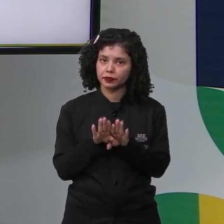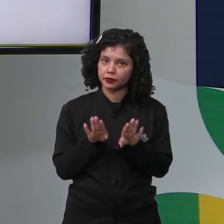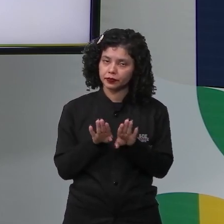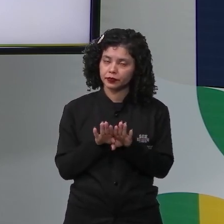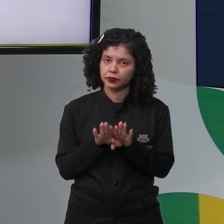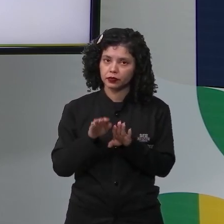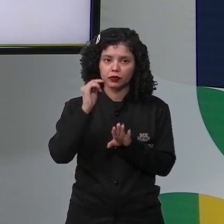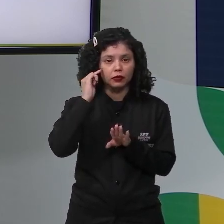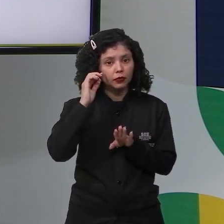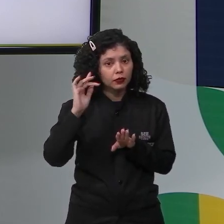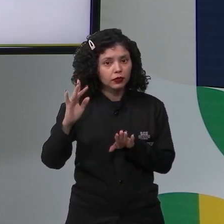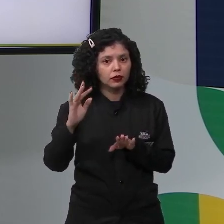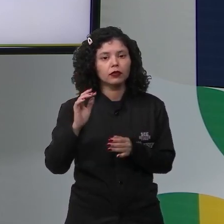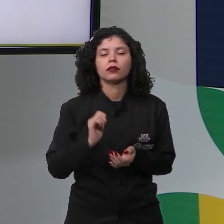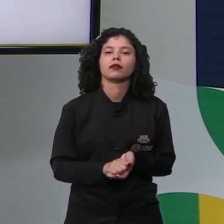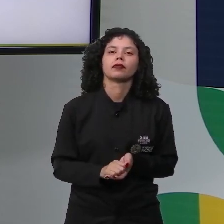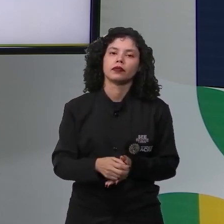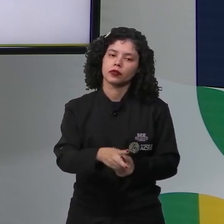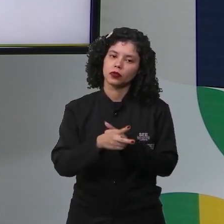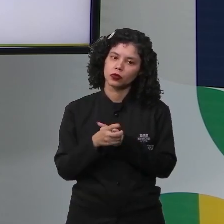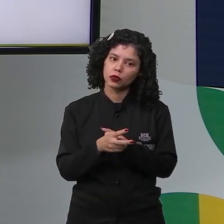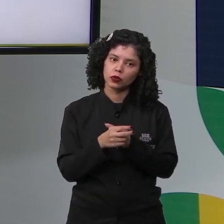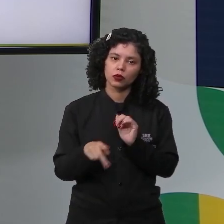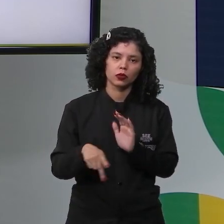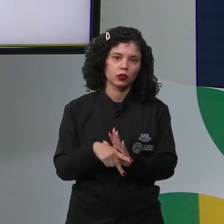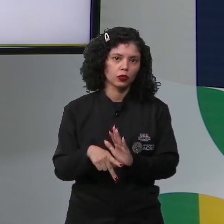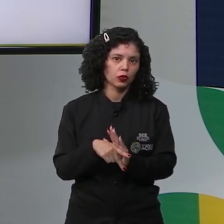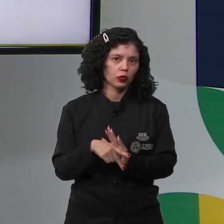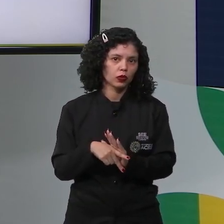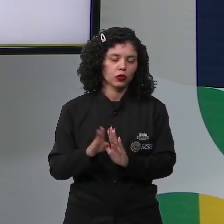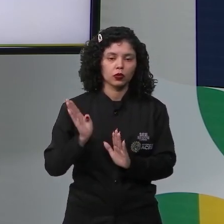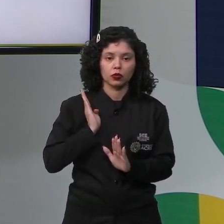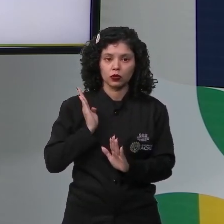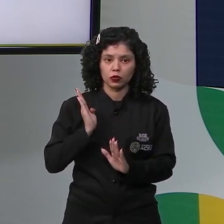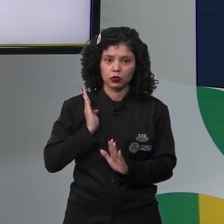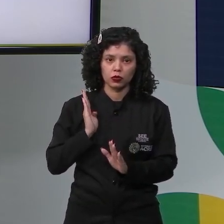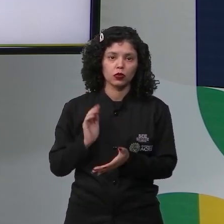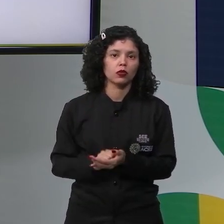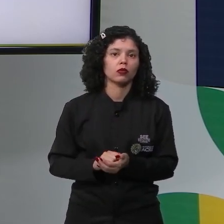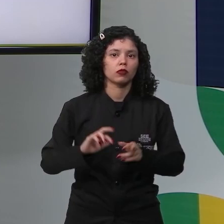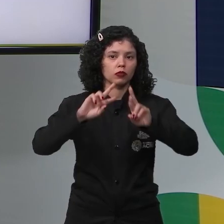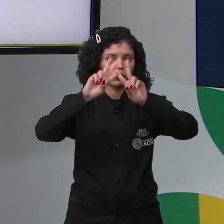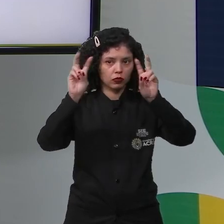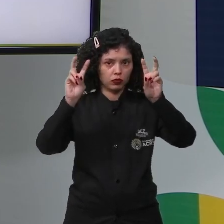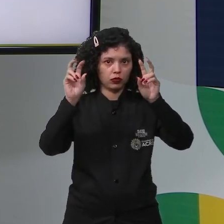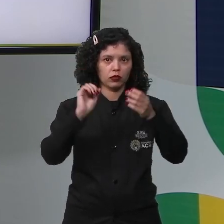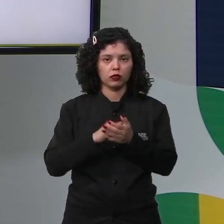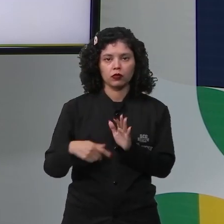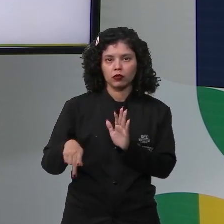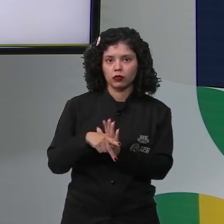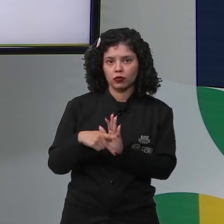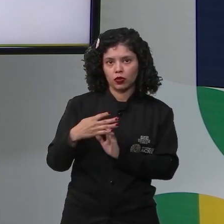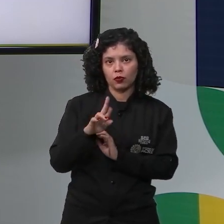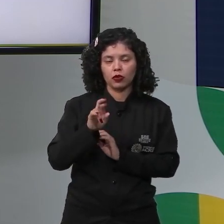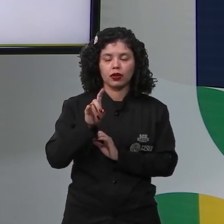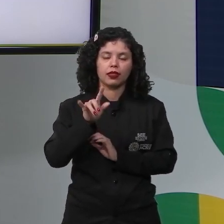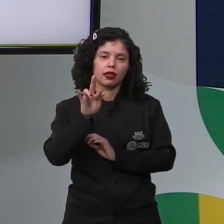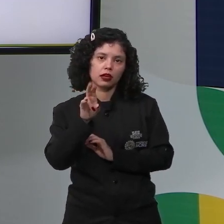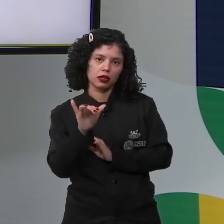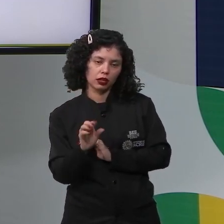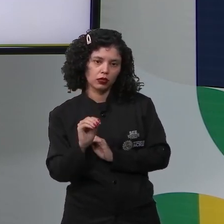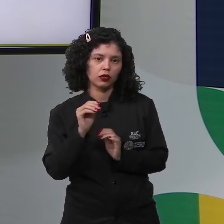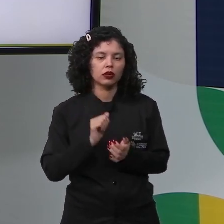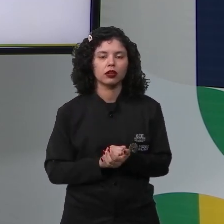refletindo justamente a exploração da burguesia em relação ao proletariado